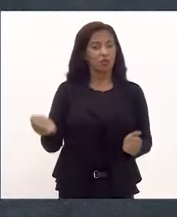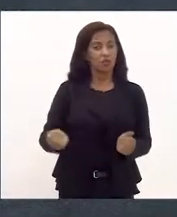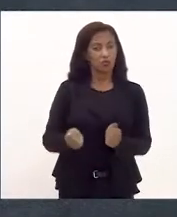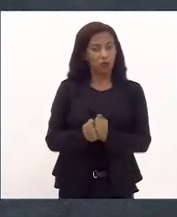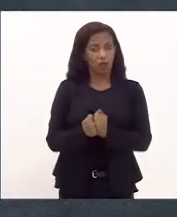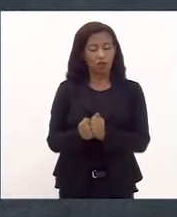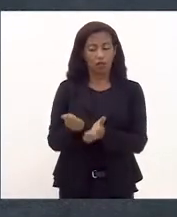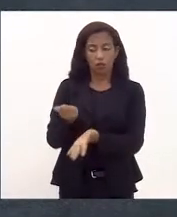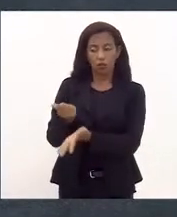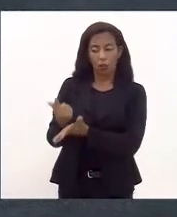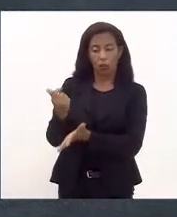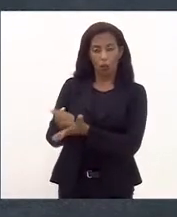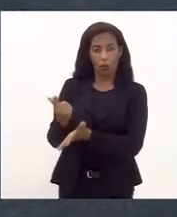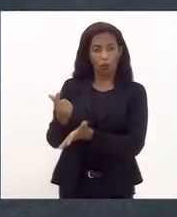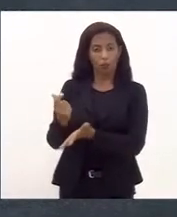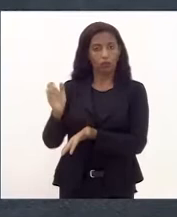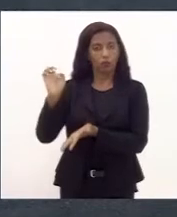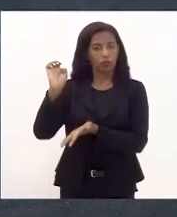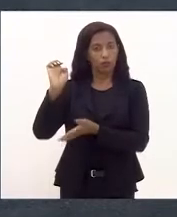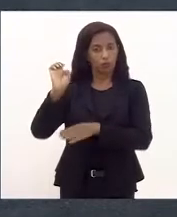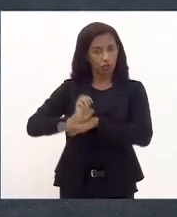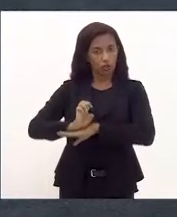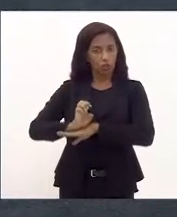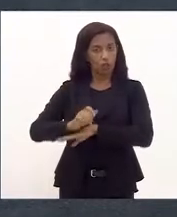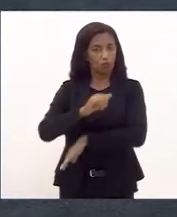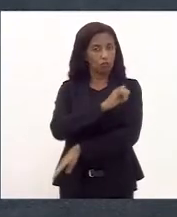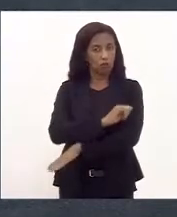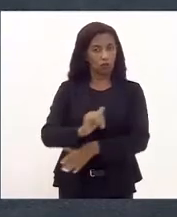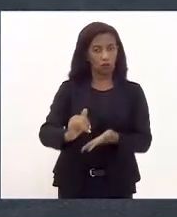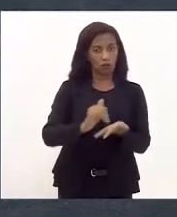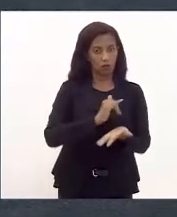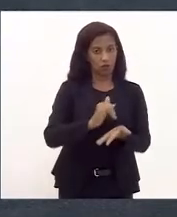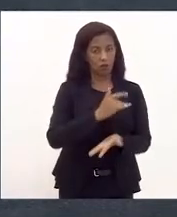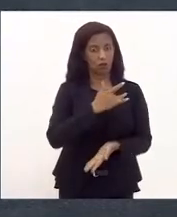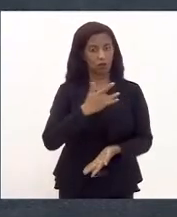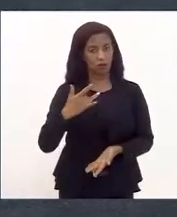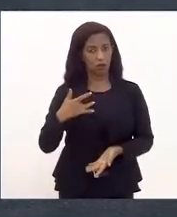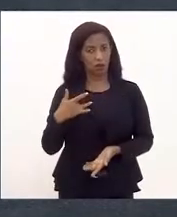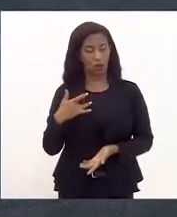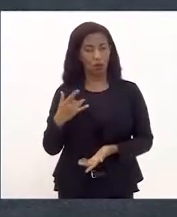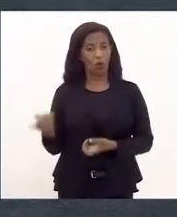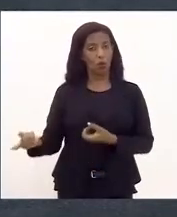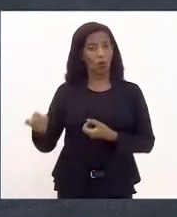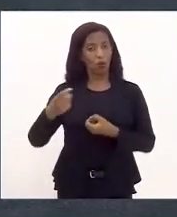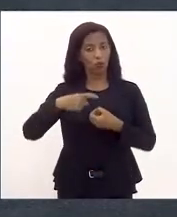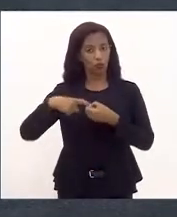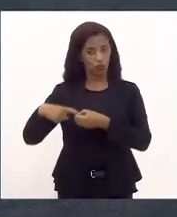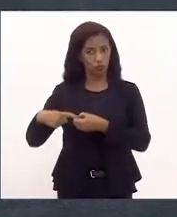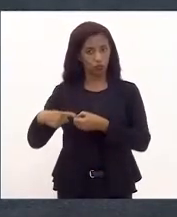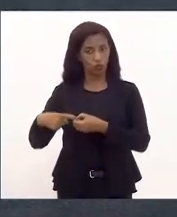as compras no estado do Rio de Janeiro, da Secretaria de Saúde, com os consórcios